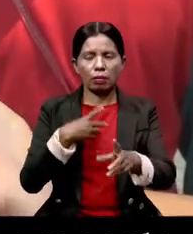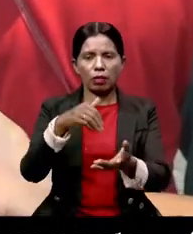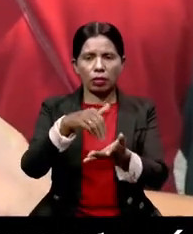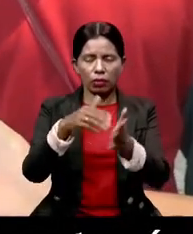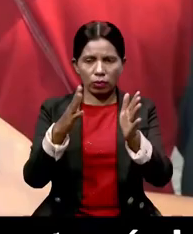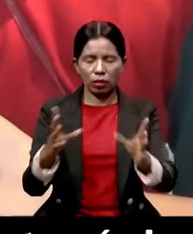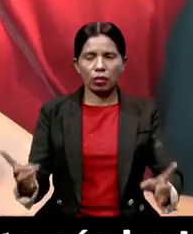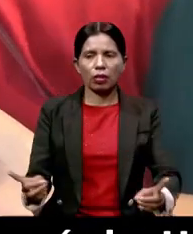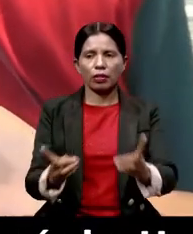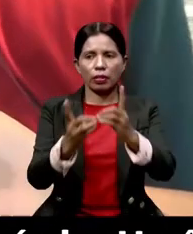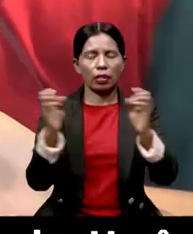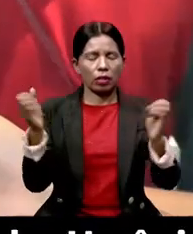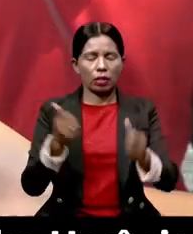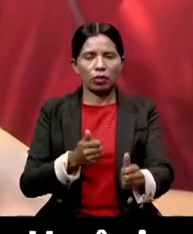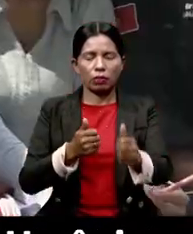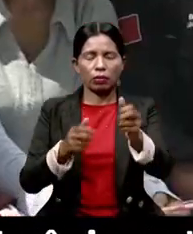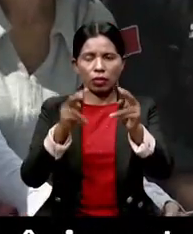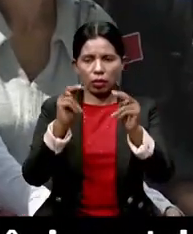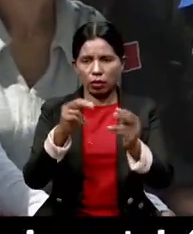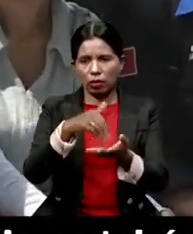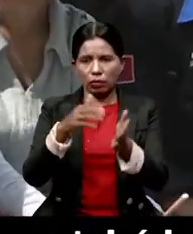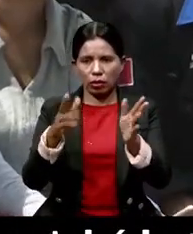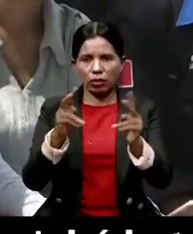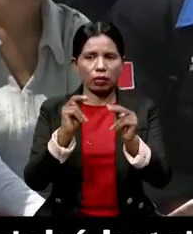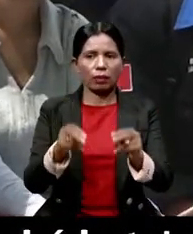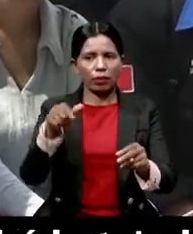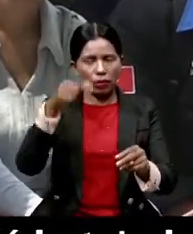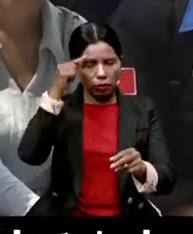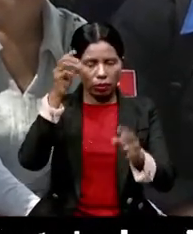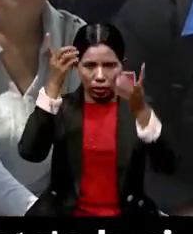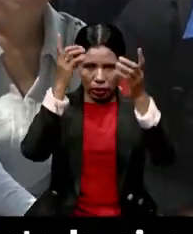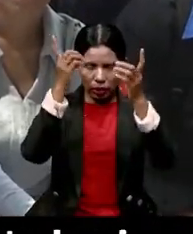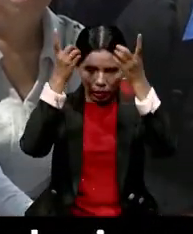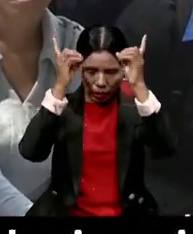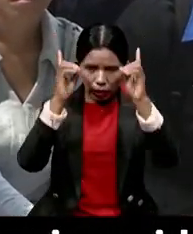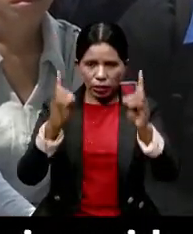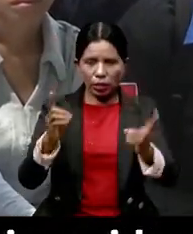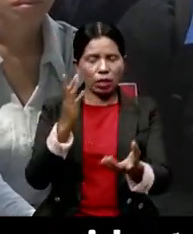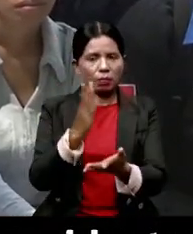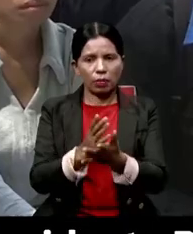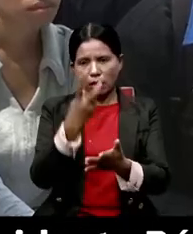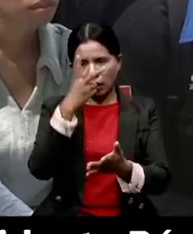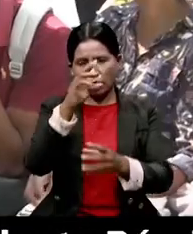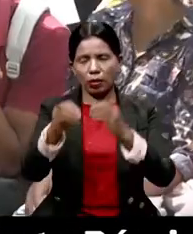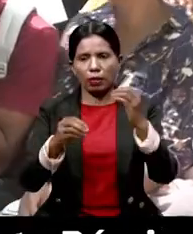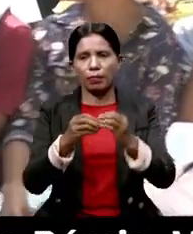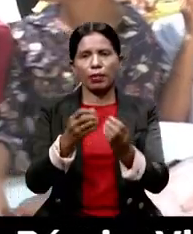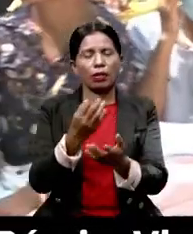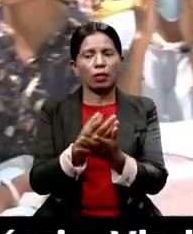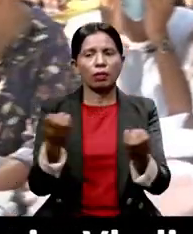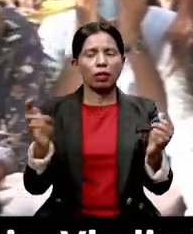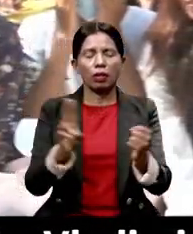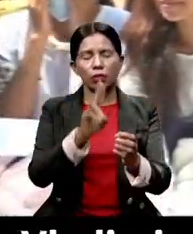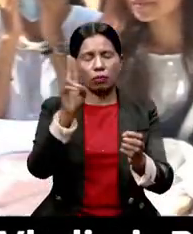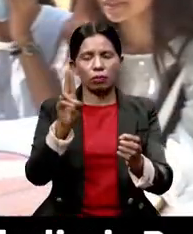A tua estudante não é necessidade rasi. Governo decide para a bolsa Agbit, também a reikata, bolseiro barak makla